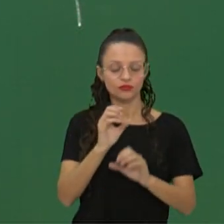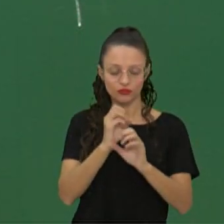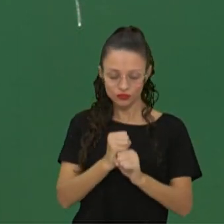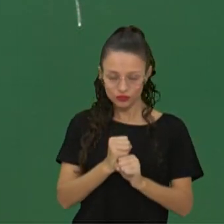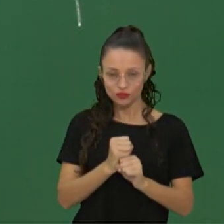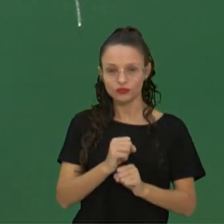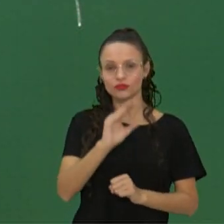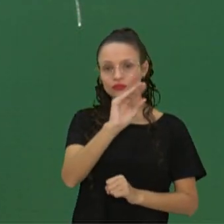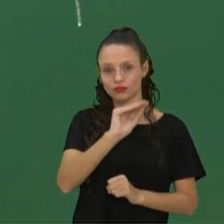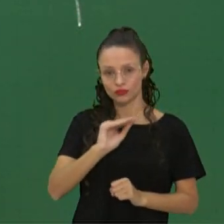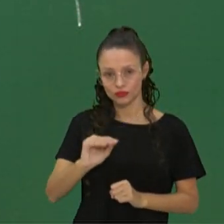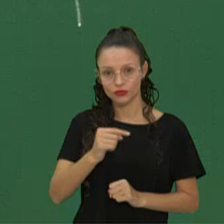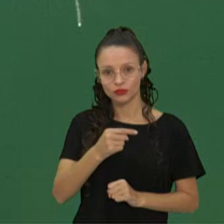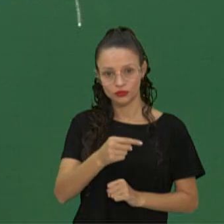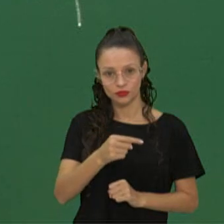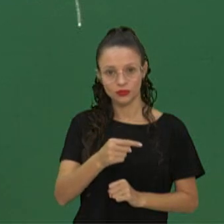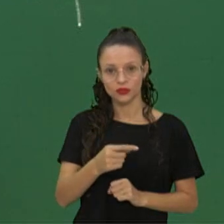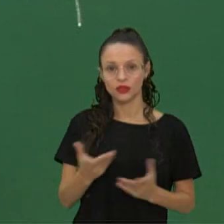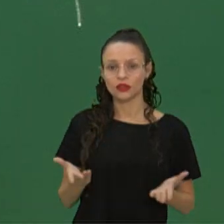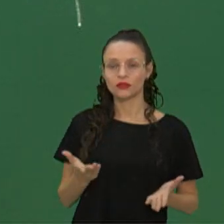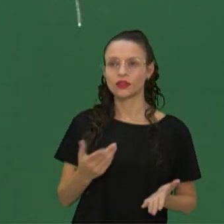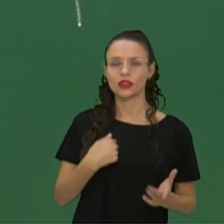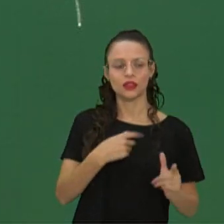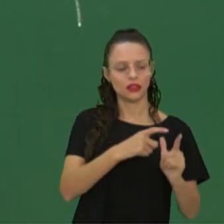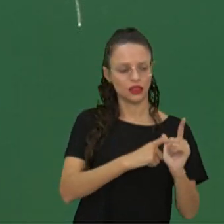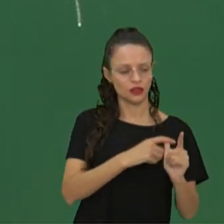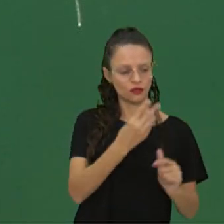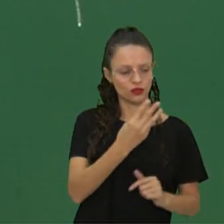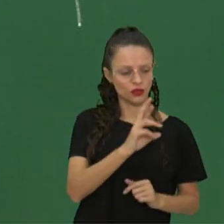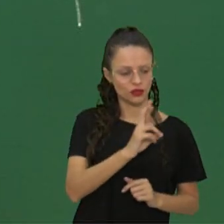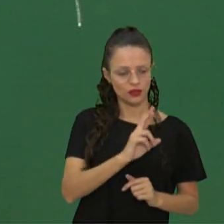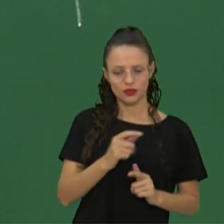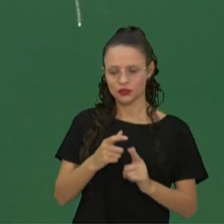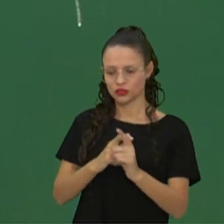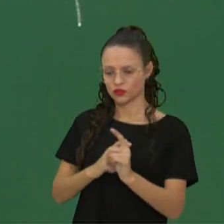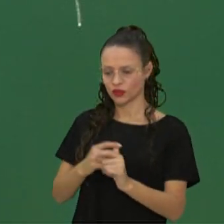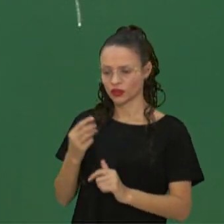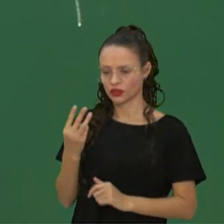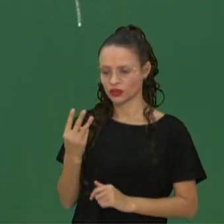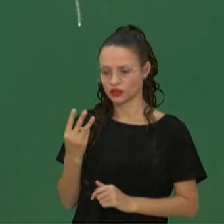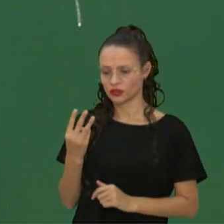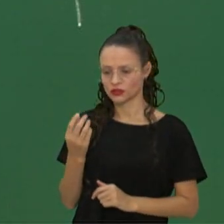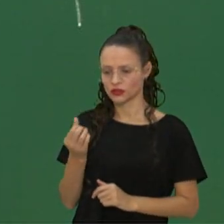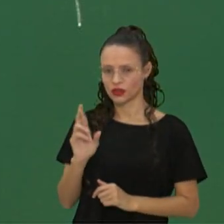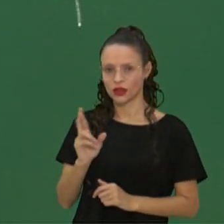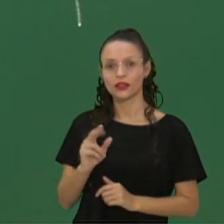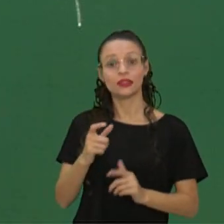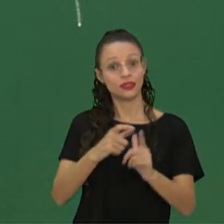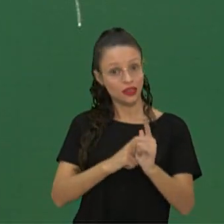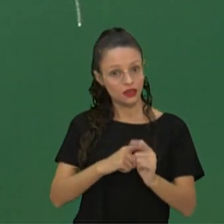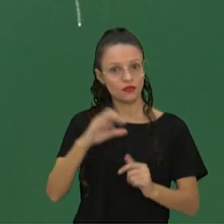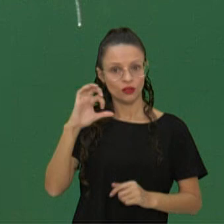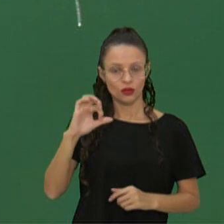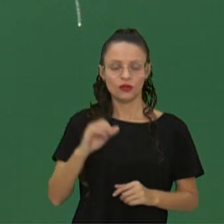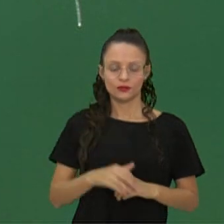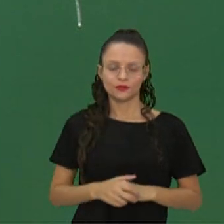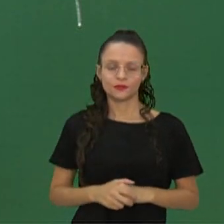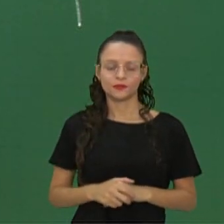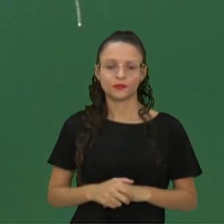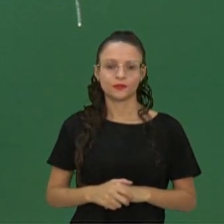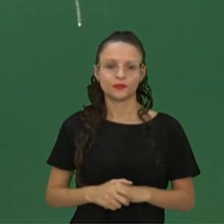tá? Não faz sentido você dever R$3, você dever R$6 e você ganhar 9 no final. Você fica devendo 9, então é menos 9x ao